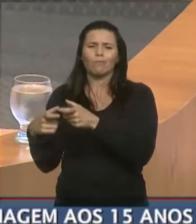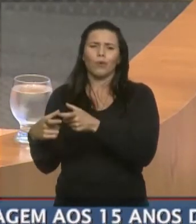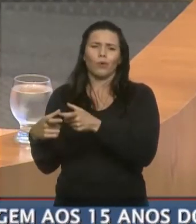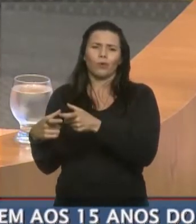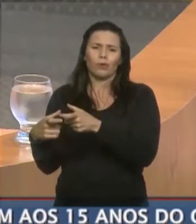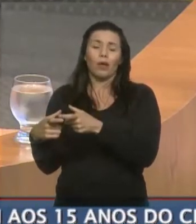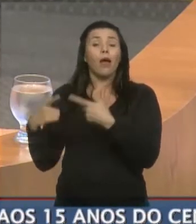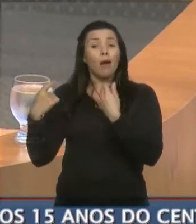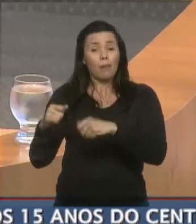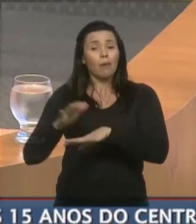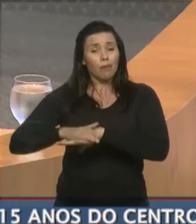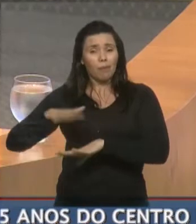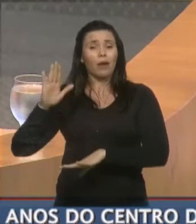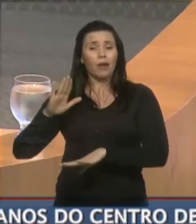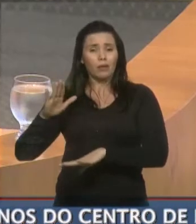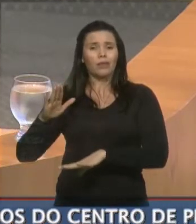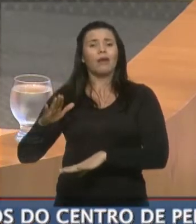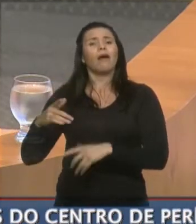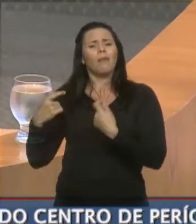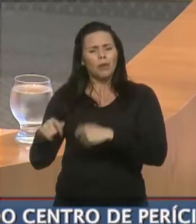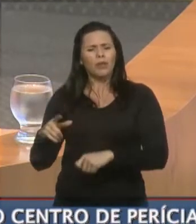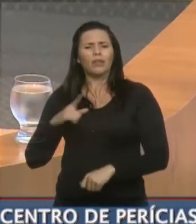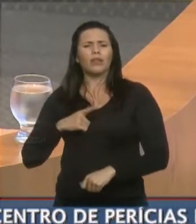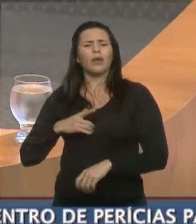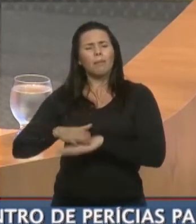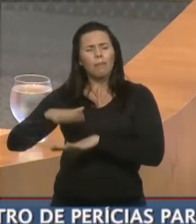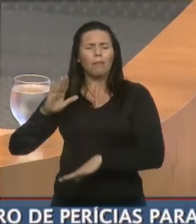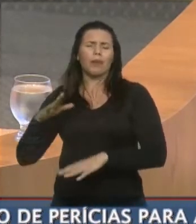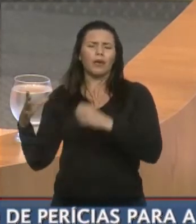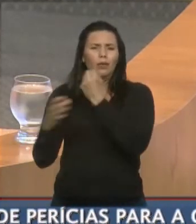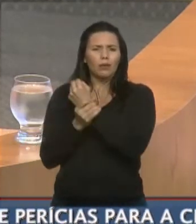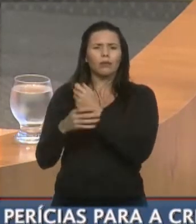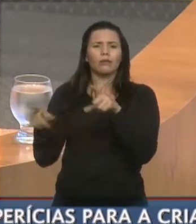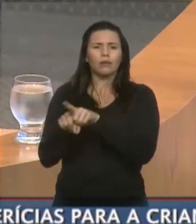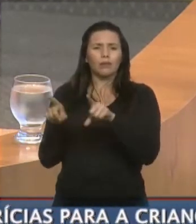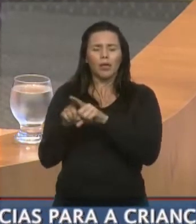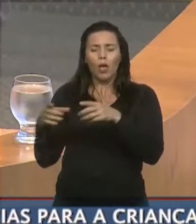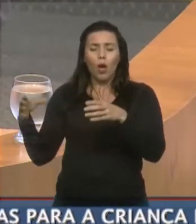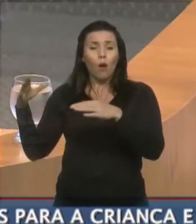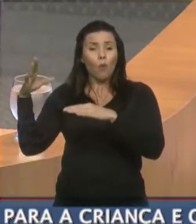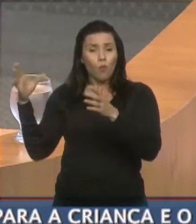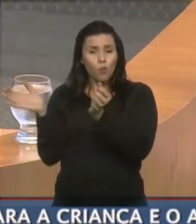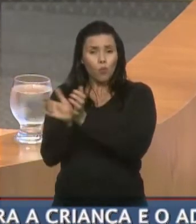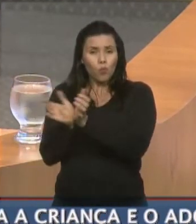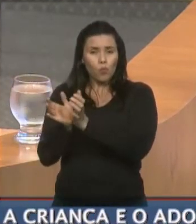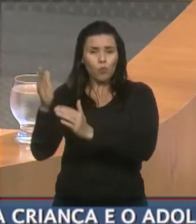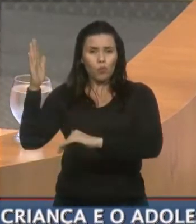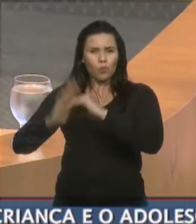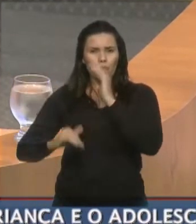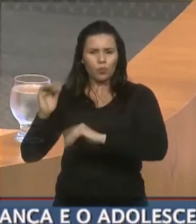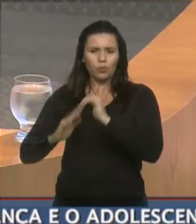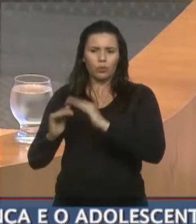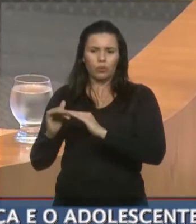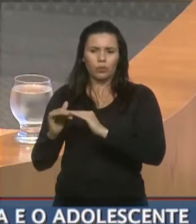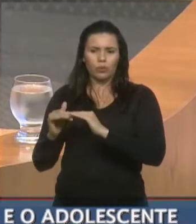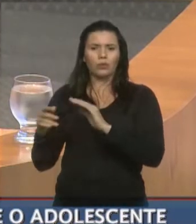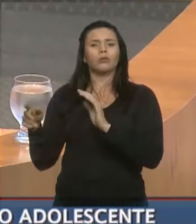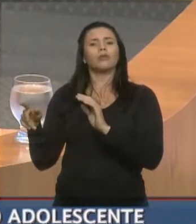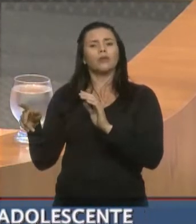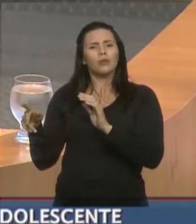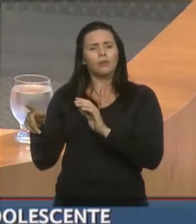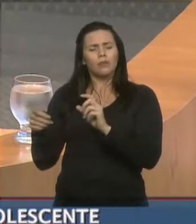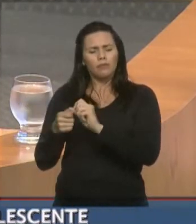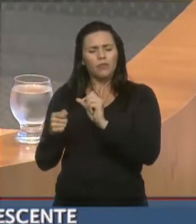segurança pessoal para cada profissional, mais tranquilidade, mais eficácia o trabalho seja